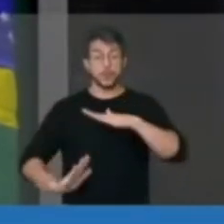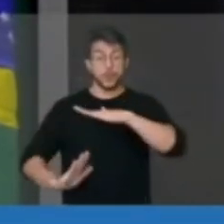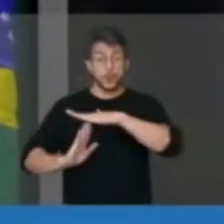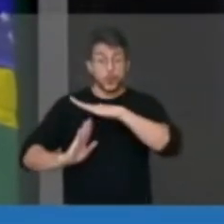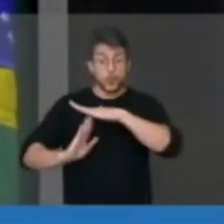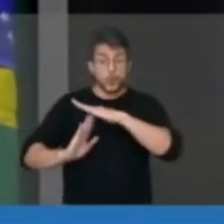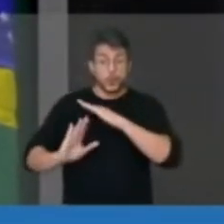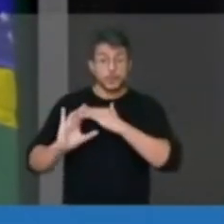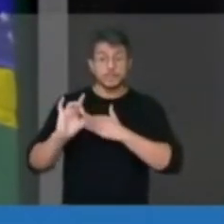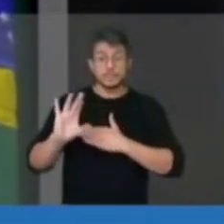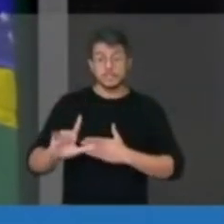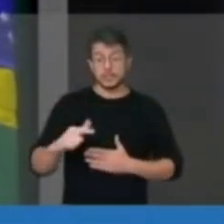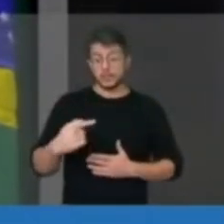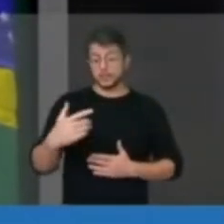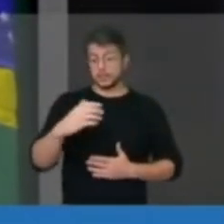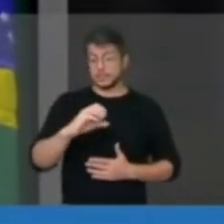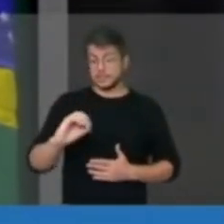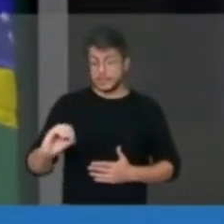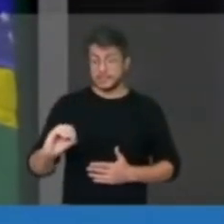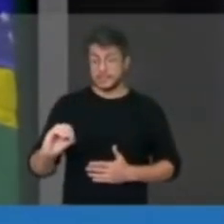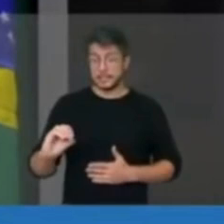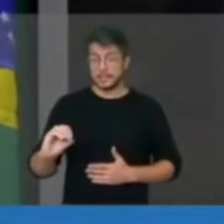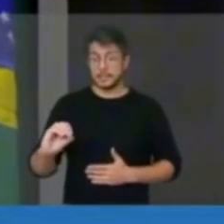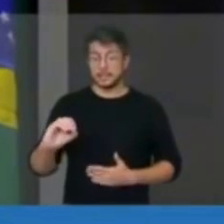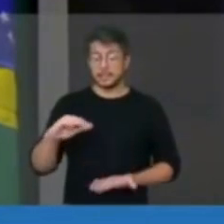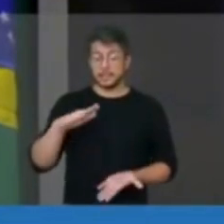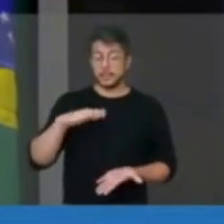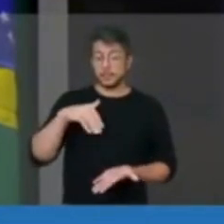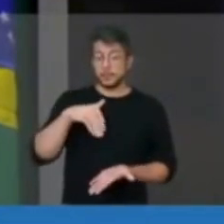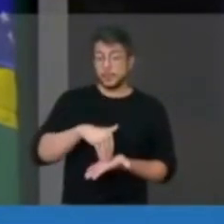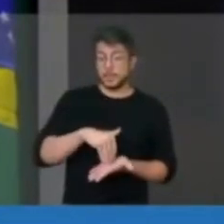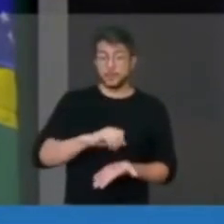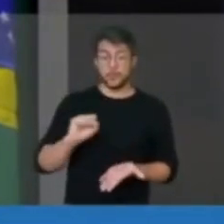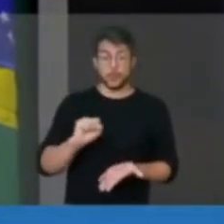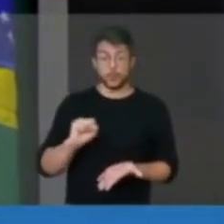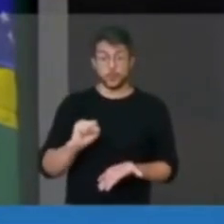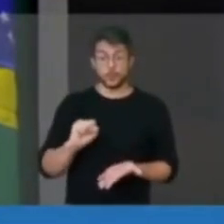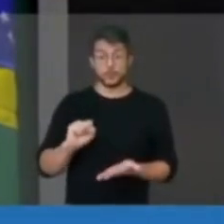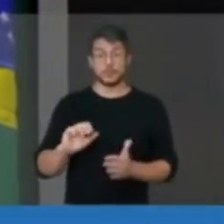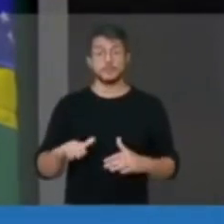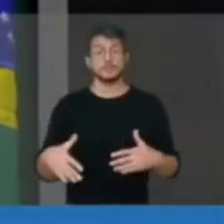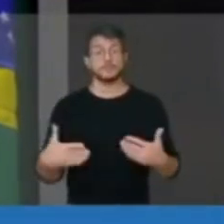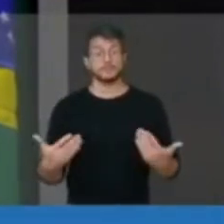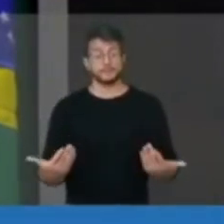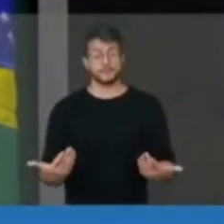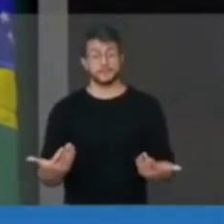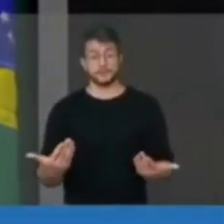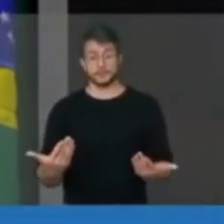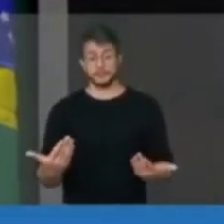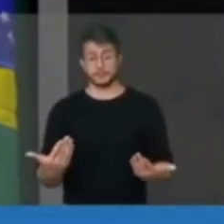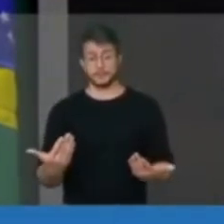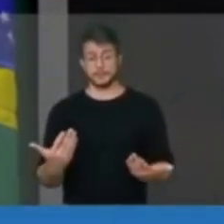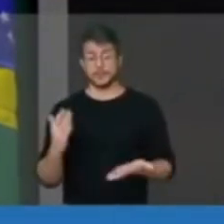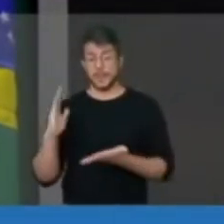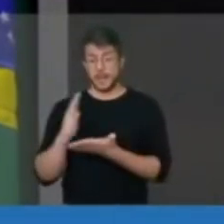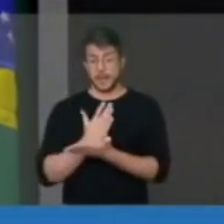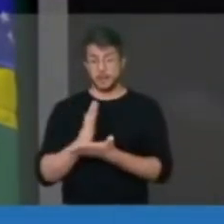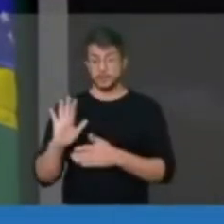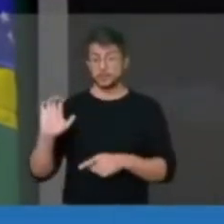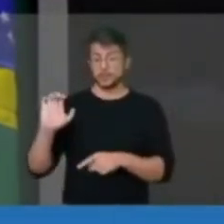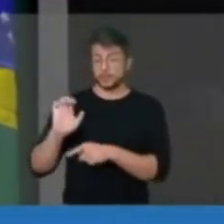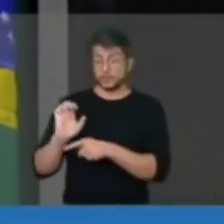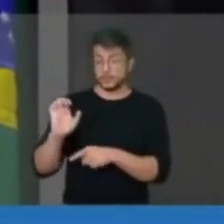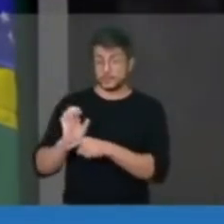o teto de 70 e é o piso de 8. O que a gente está fazendo aqui é fazer com que alguns estados têm